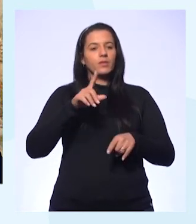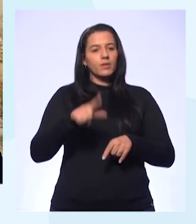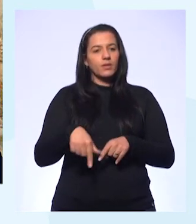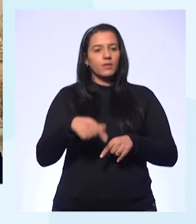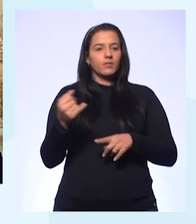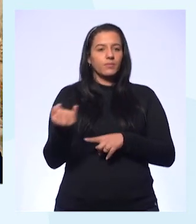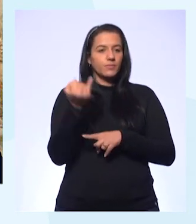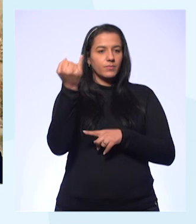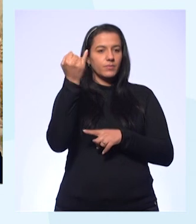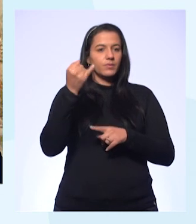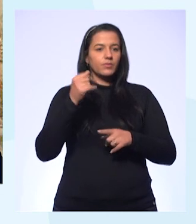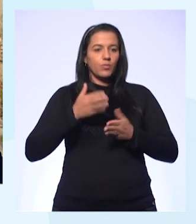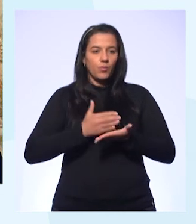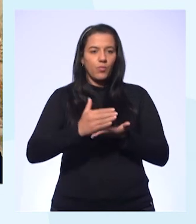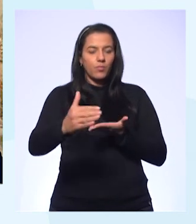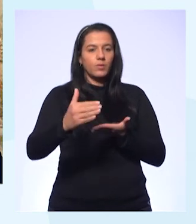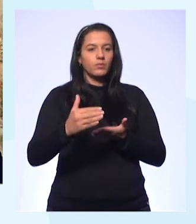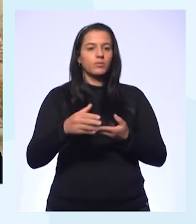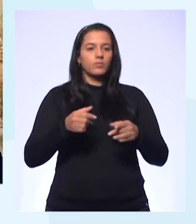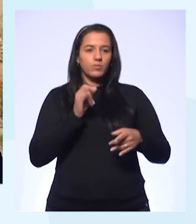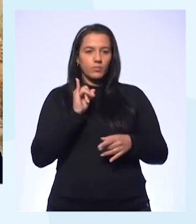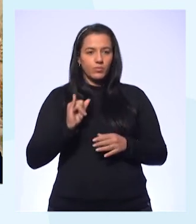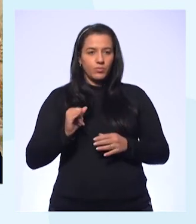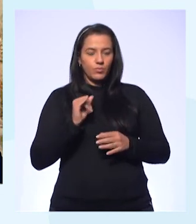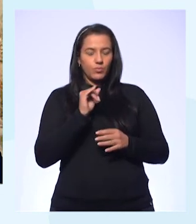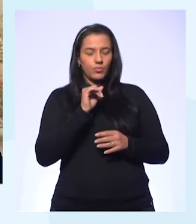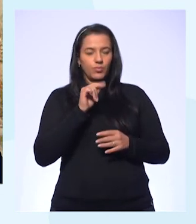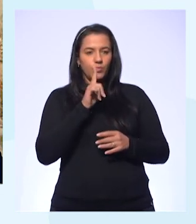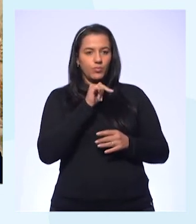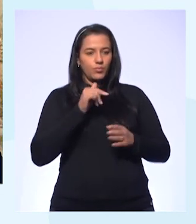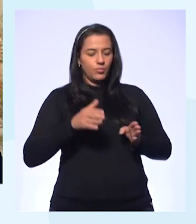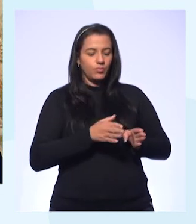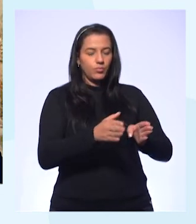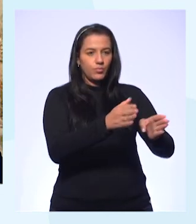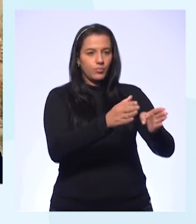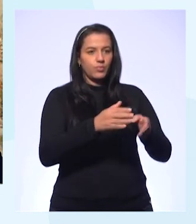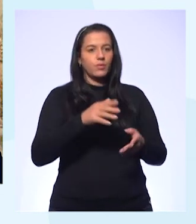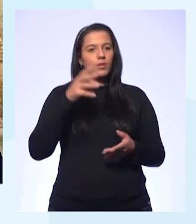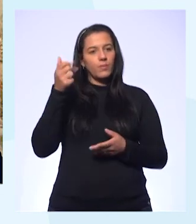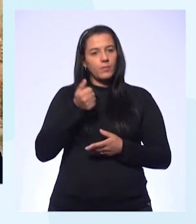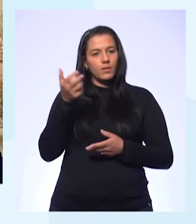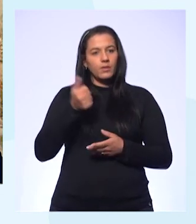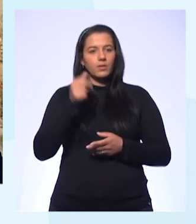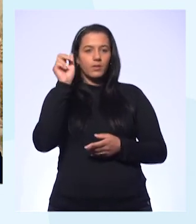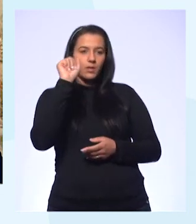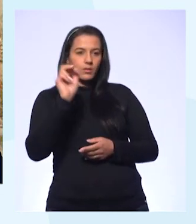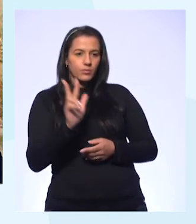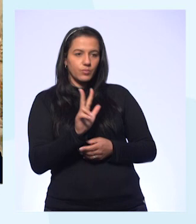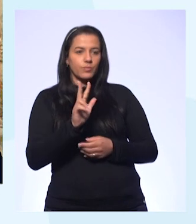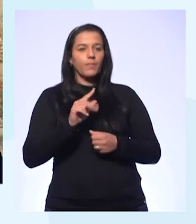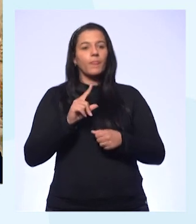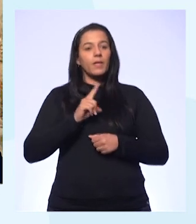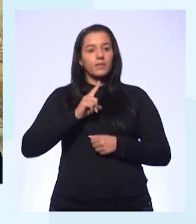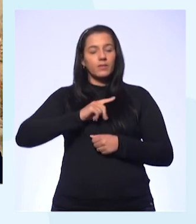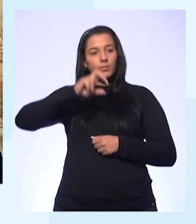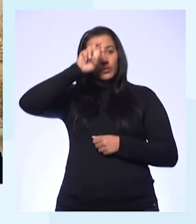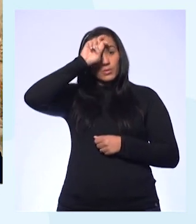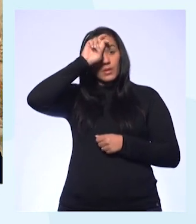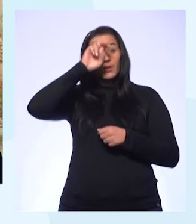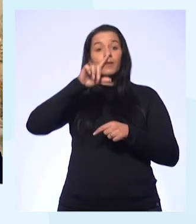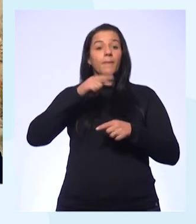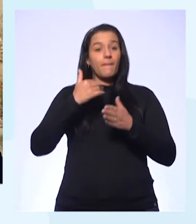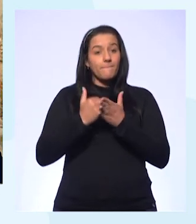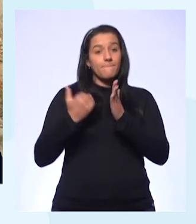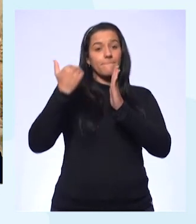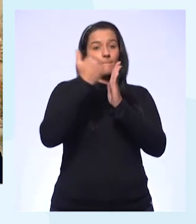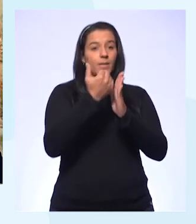nascentes dele. Ele é dividido em dois, o Nilo Azul e o Nilo Branco. Né? Ele, além do Egito, ele banha 9 países da